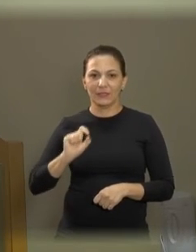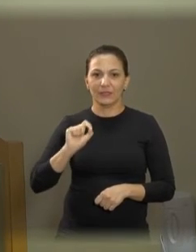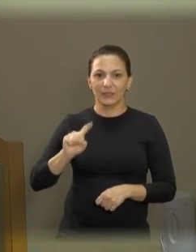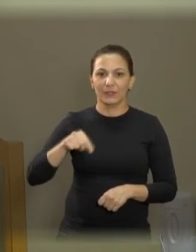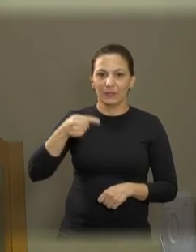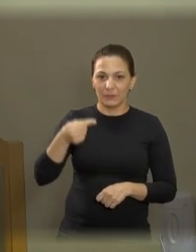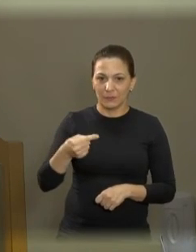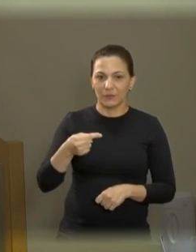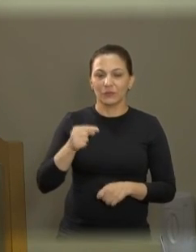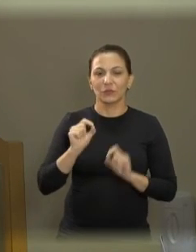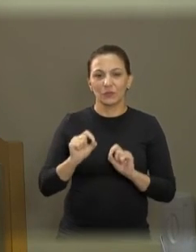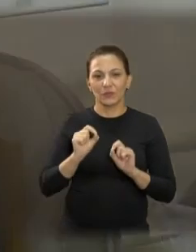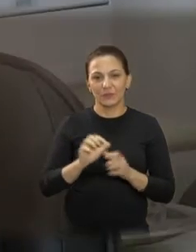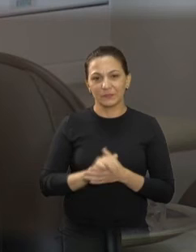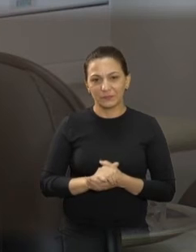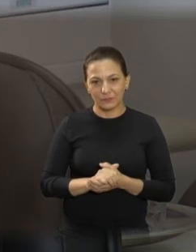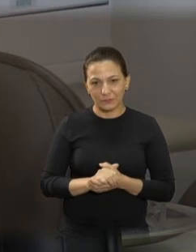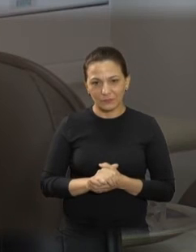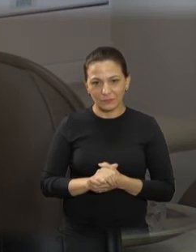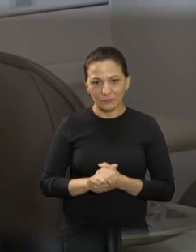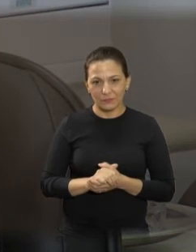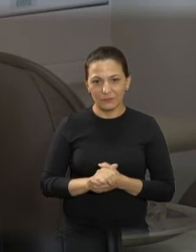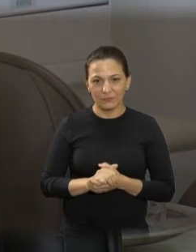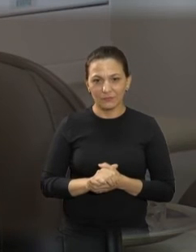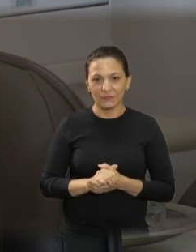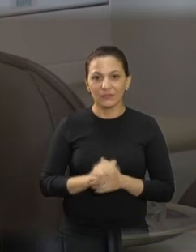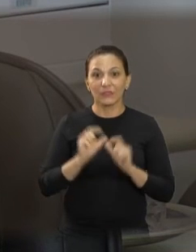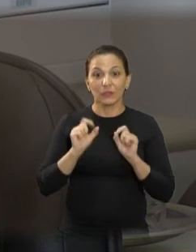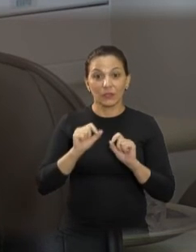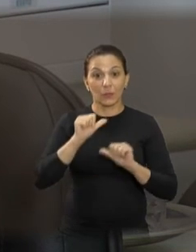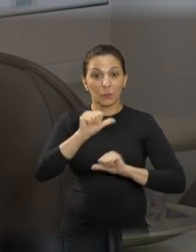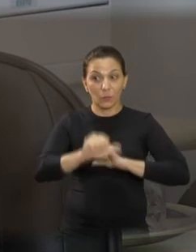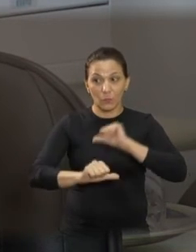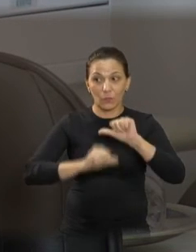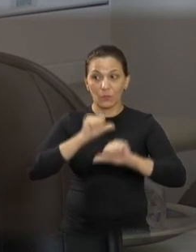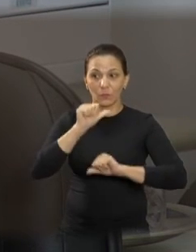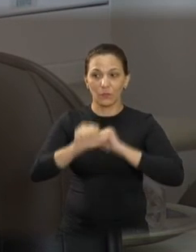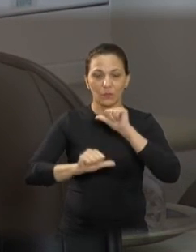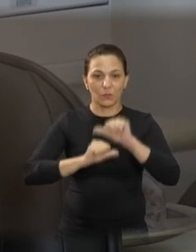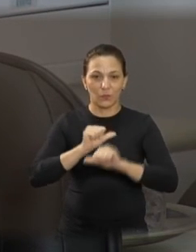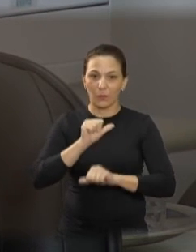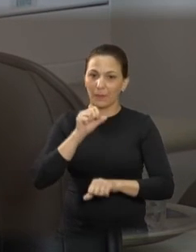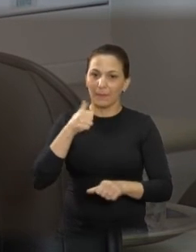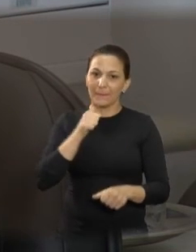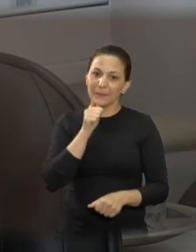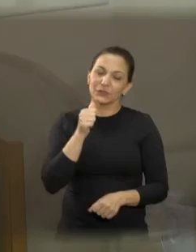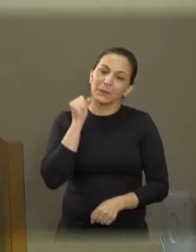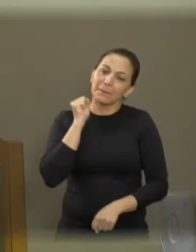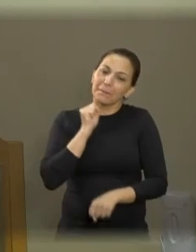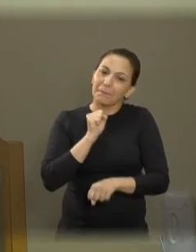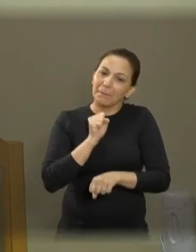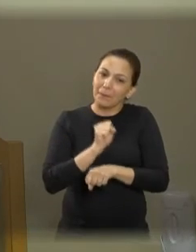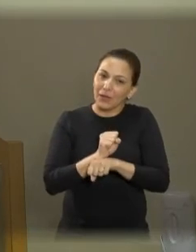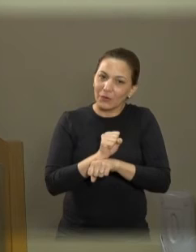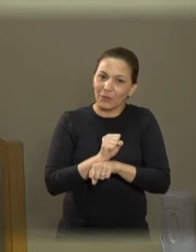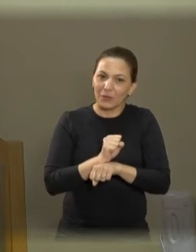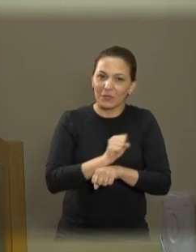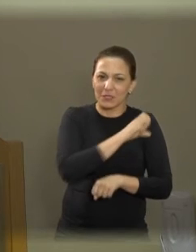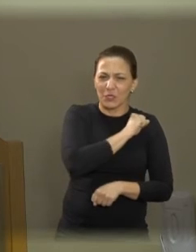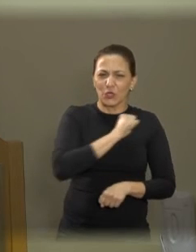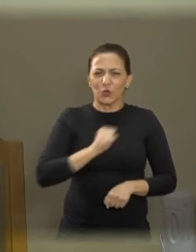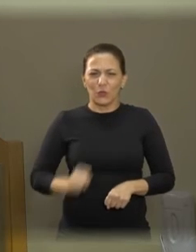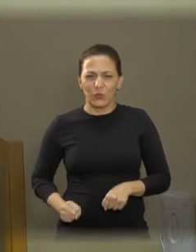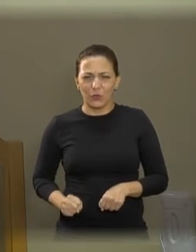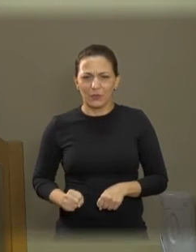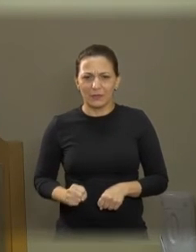menopausa. E na menopausa também tem uma mudança. Tem uma diferença hoje. Ela põe o cinto com força e